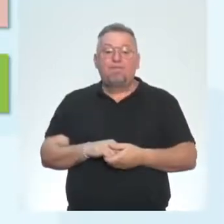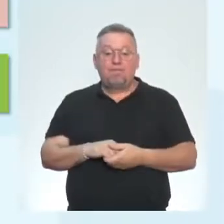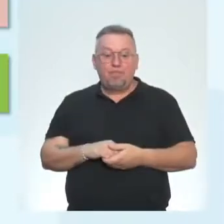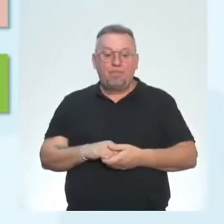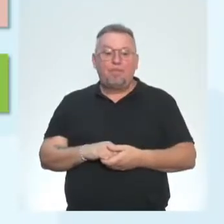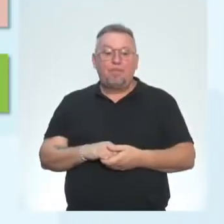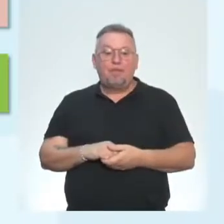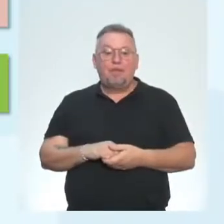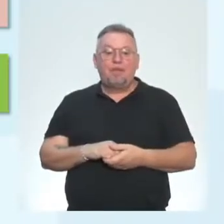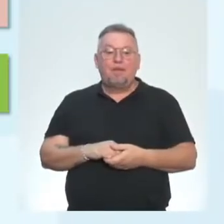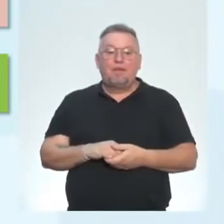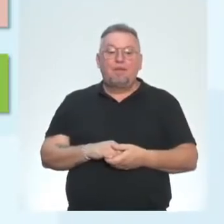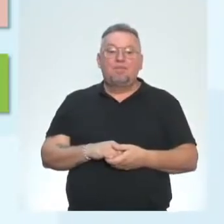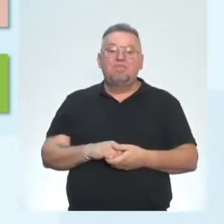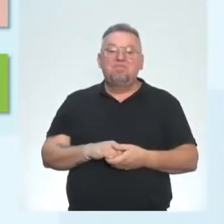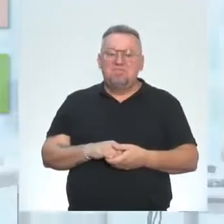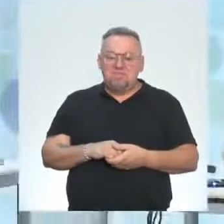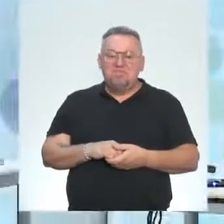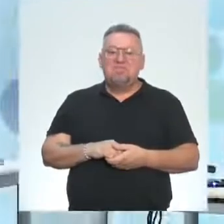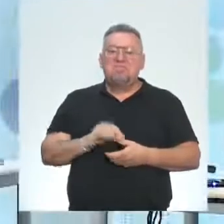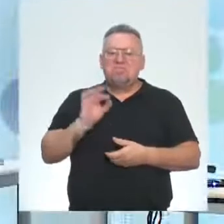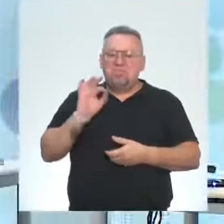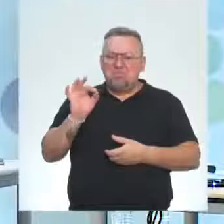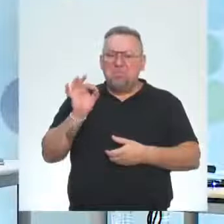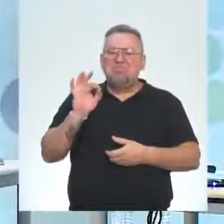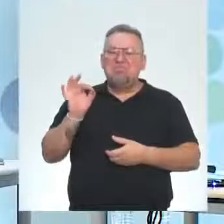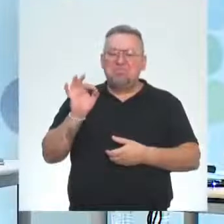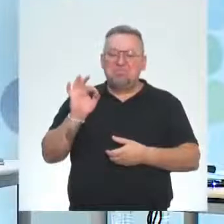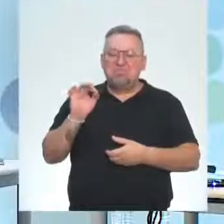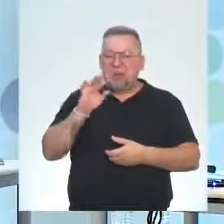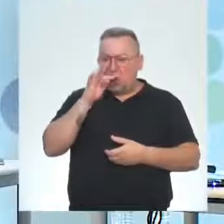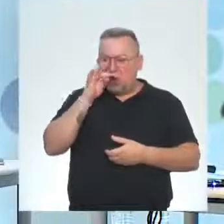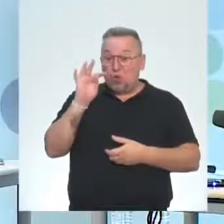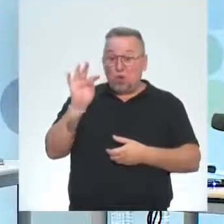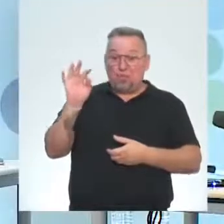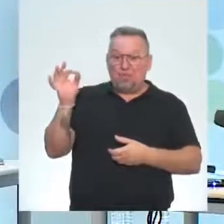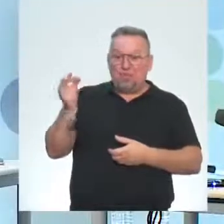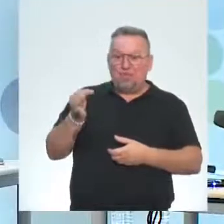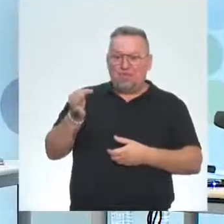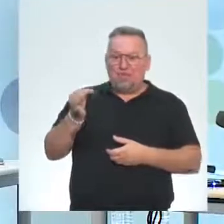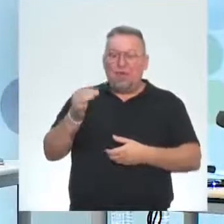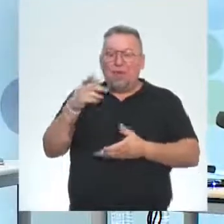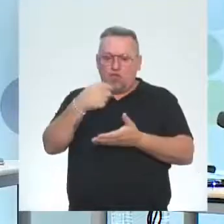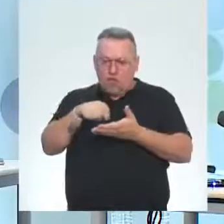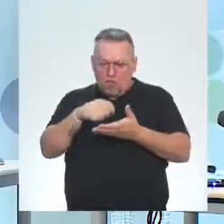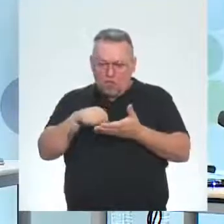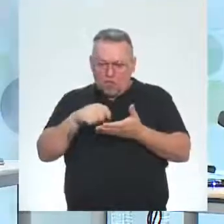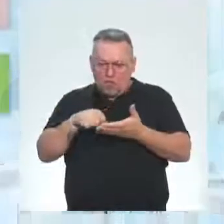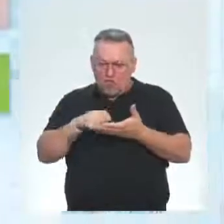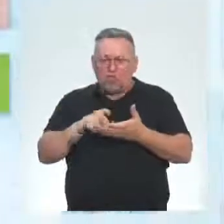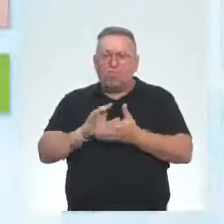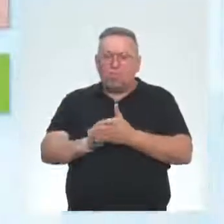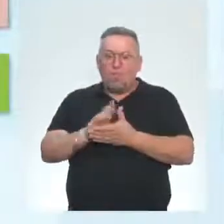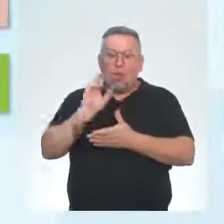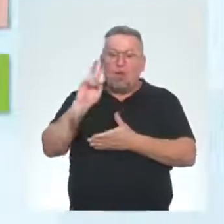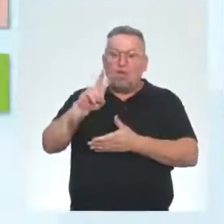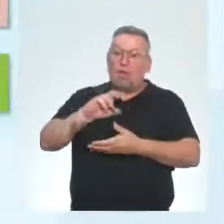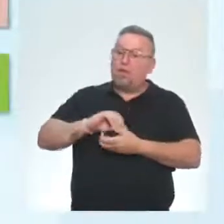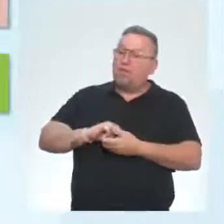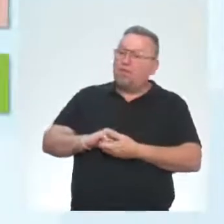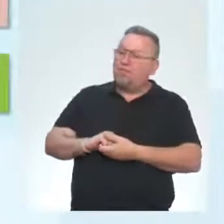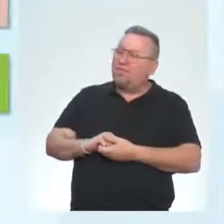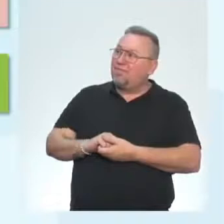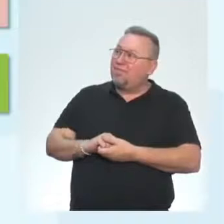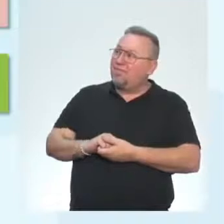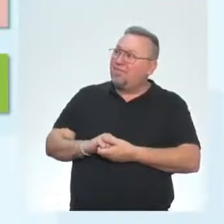é a capacidade. Exatamente. Boa. Muito bem. Legal isso, né? Já anotou no seu caderno aí, ó? Vai voltar na telinha para você tirar um print aí da